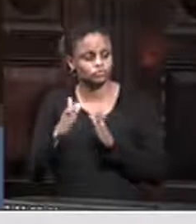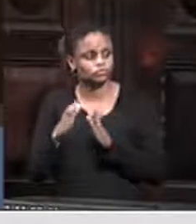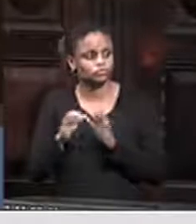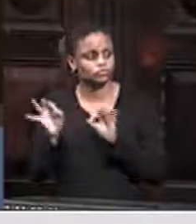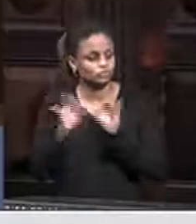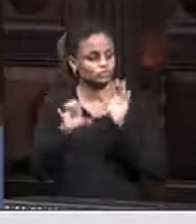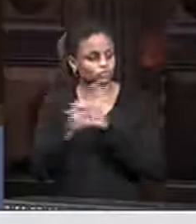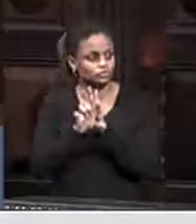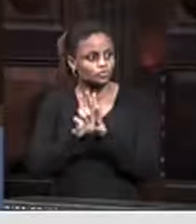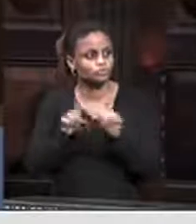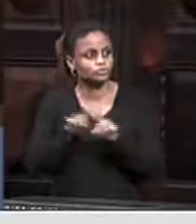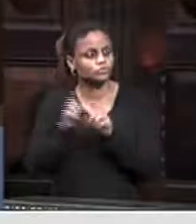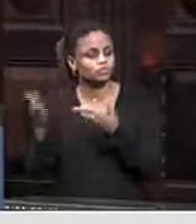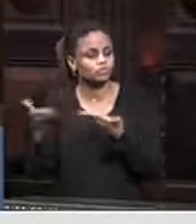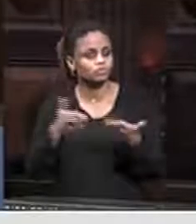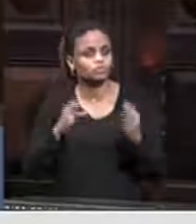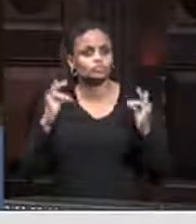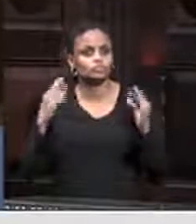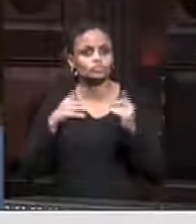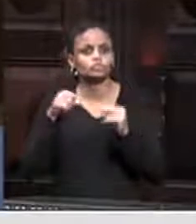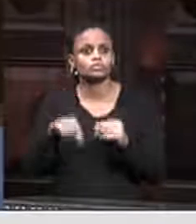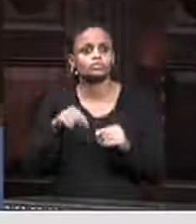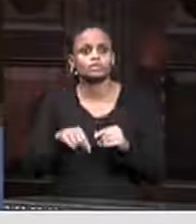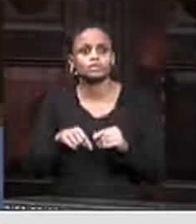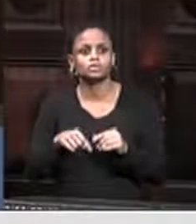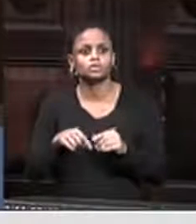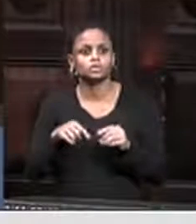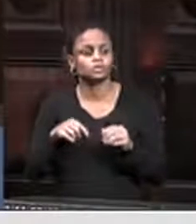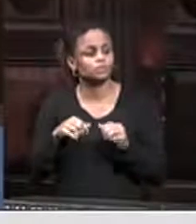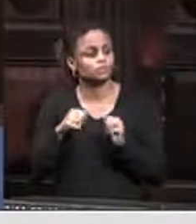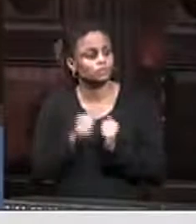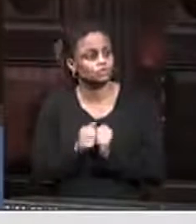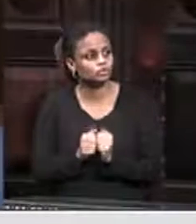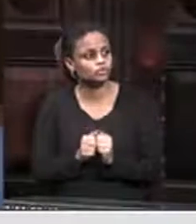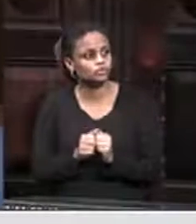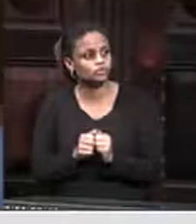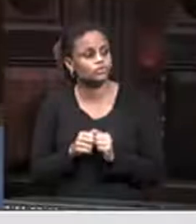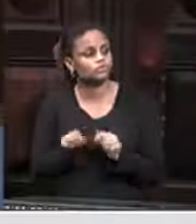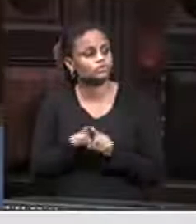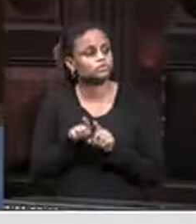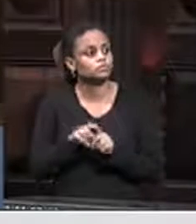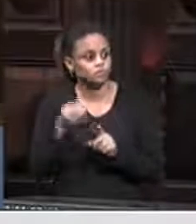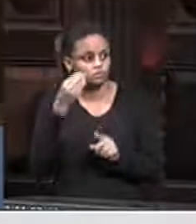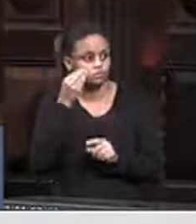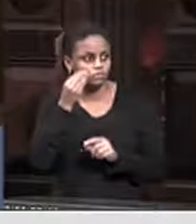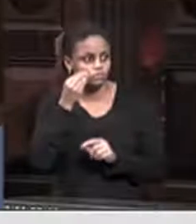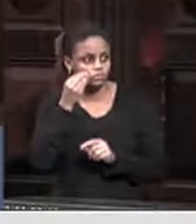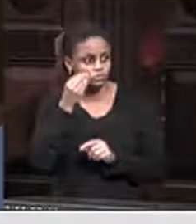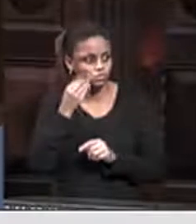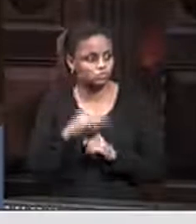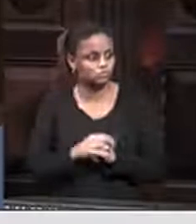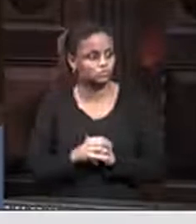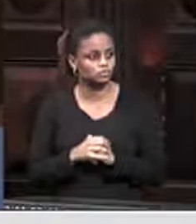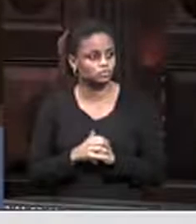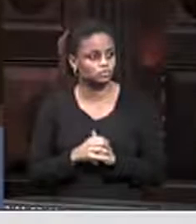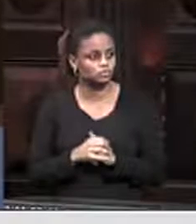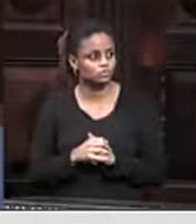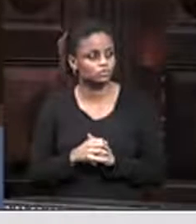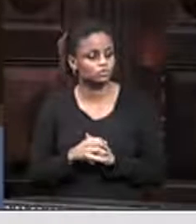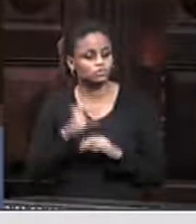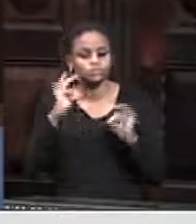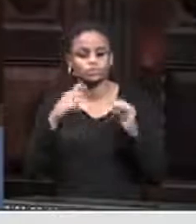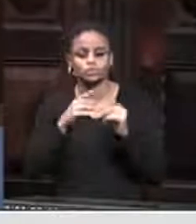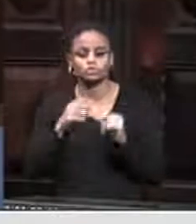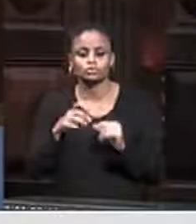que acompanhem as audiências públicas, que se façam ouvir nas discussões, que apresentem diretamente aos deputados as